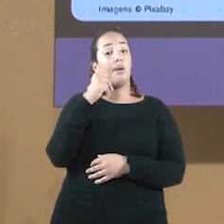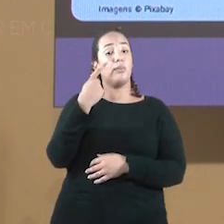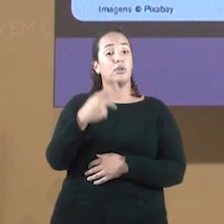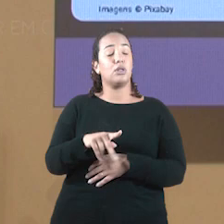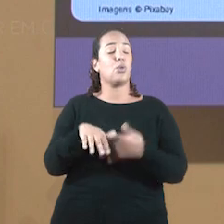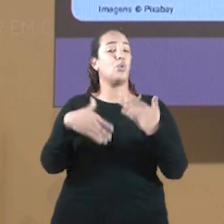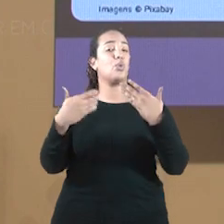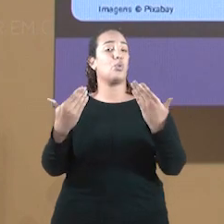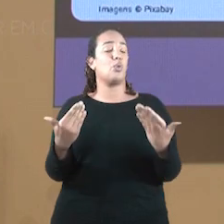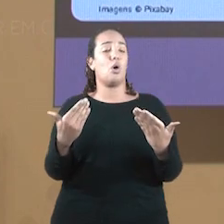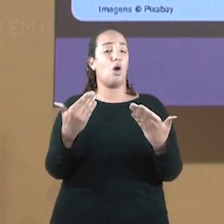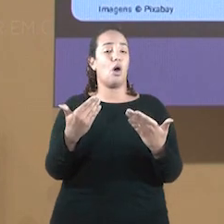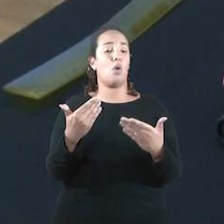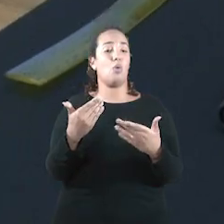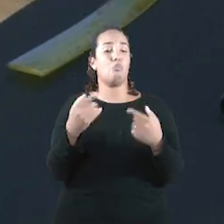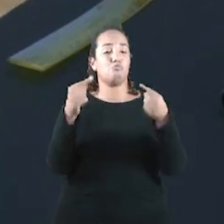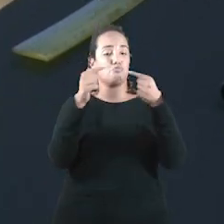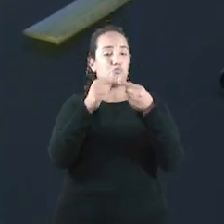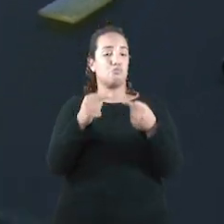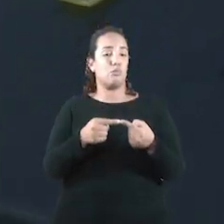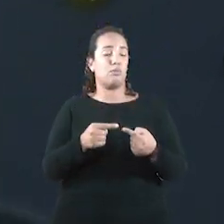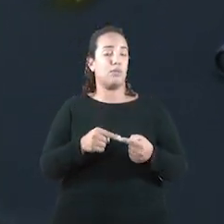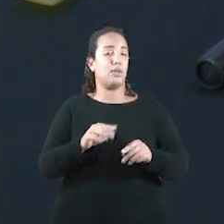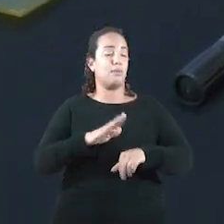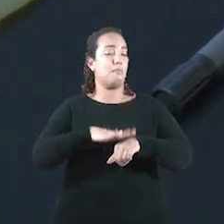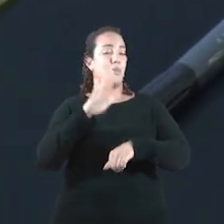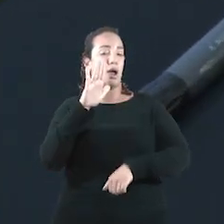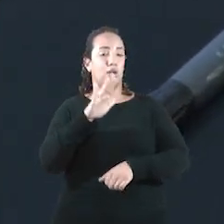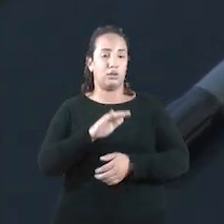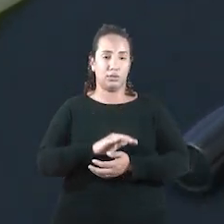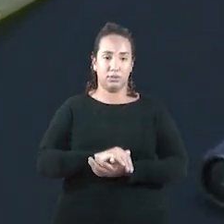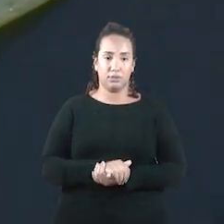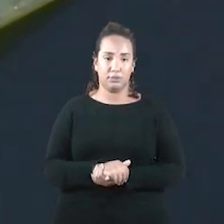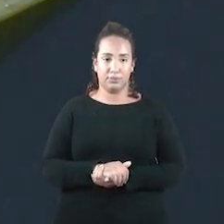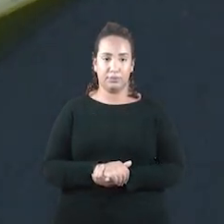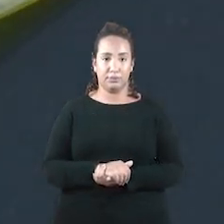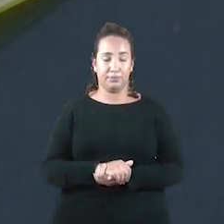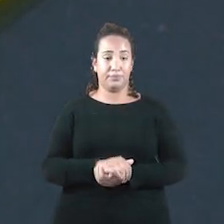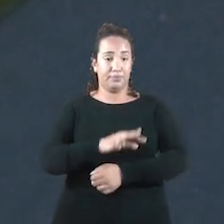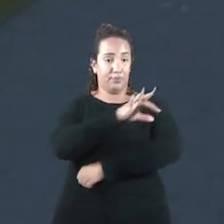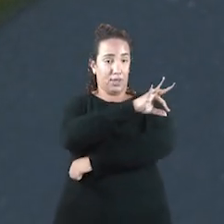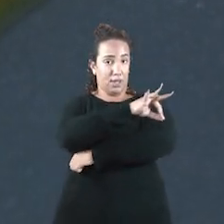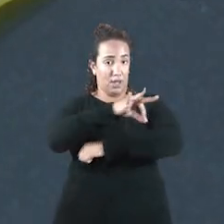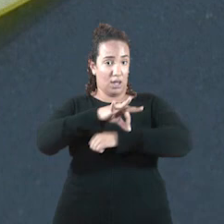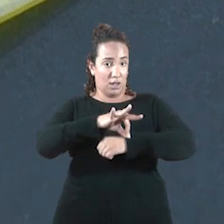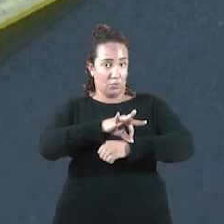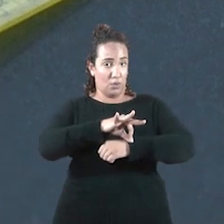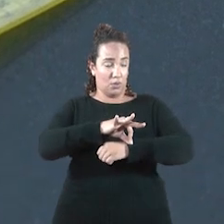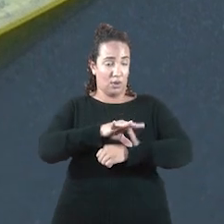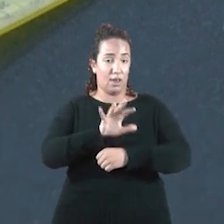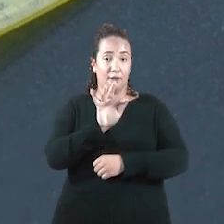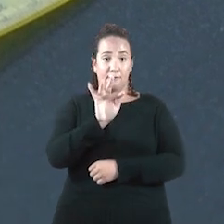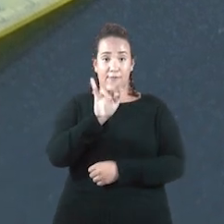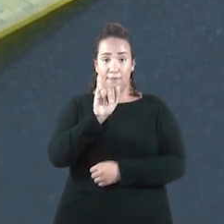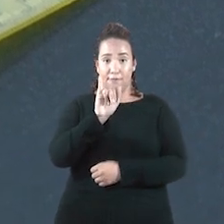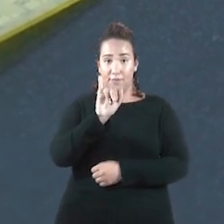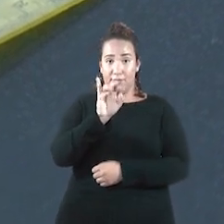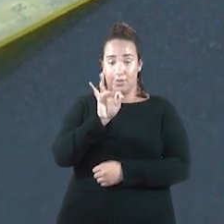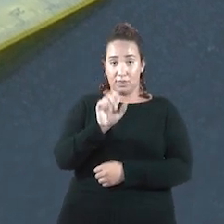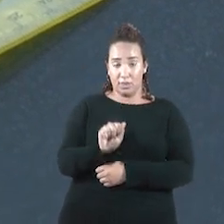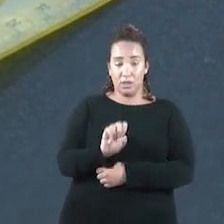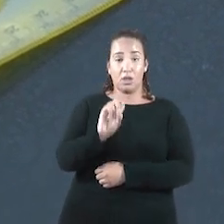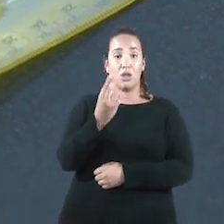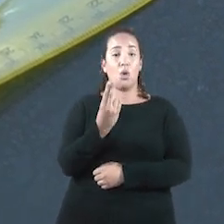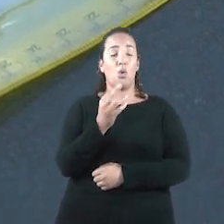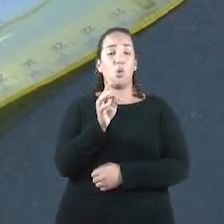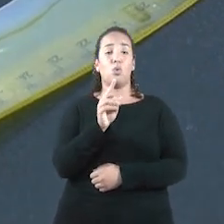desses instrumentos seria o mais adequado para utilizar? A régua, a fita